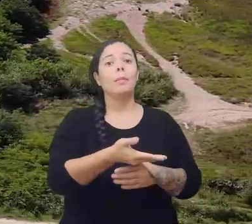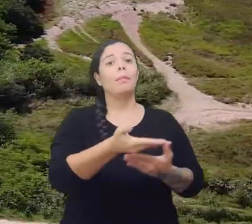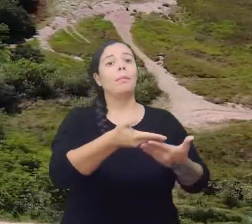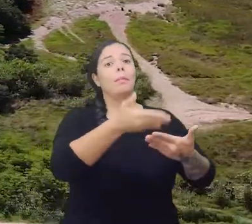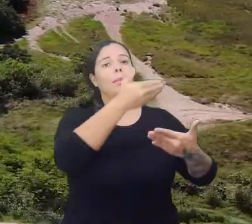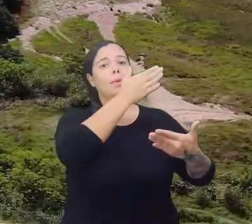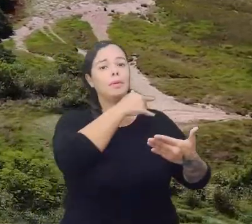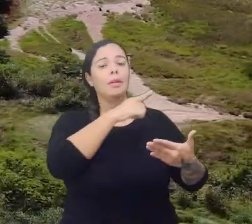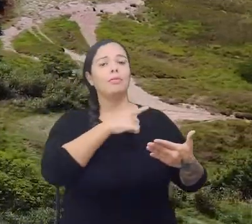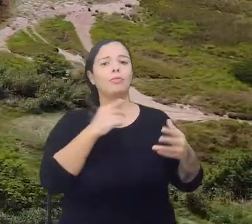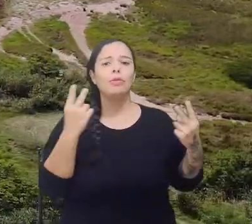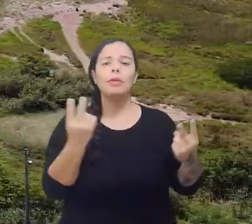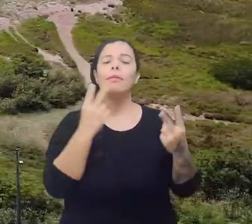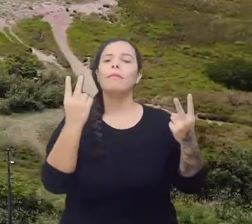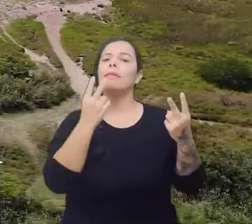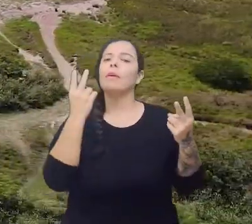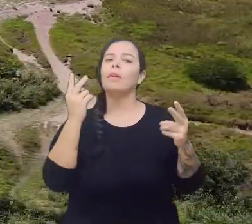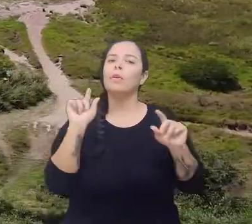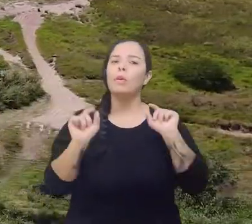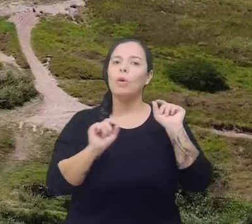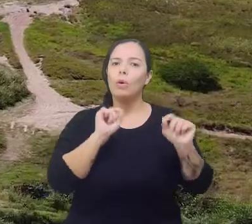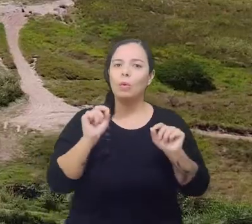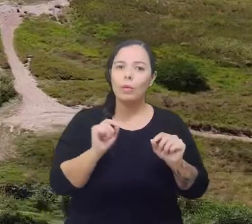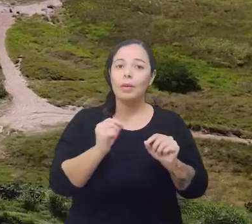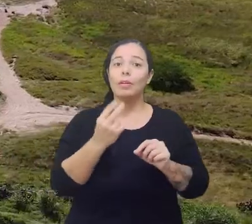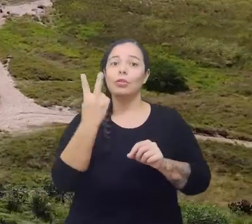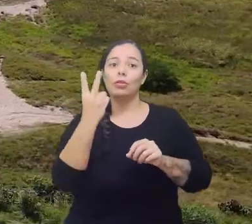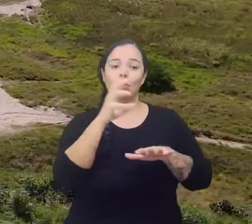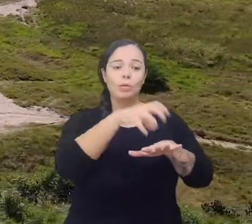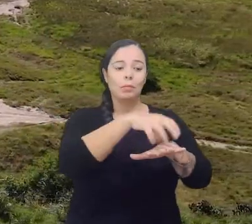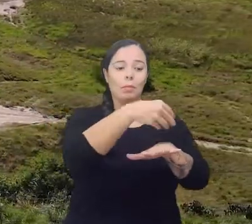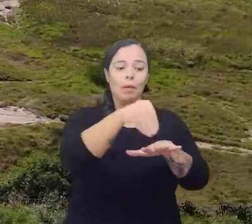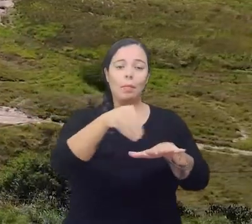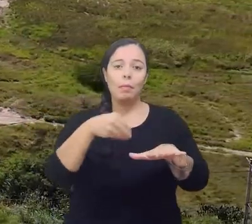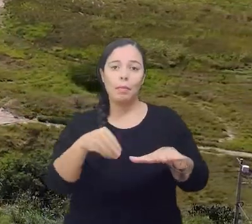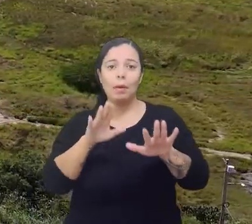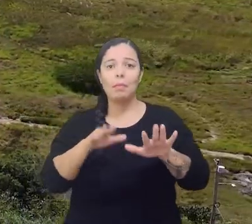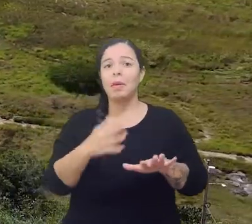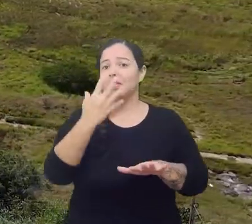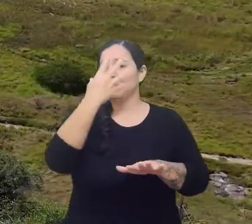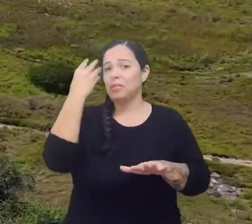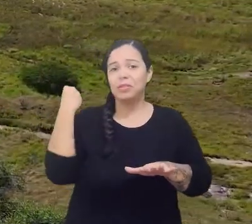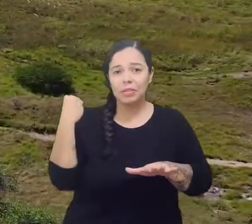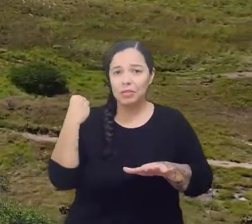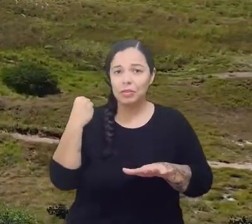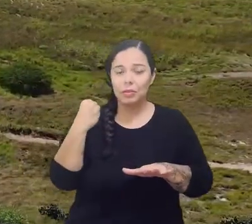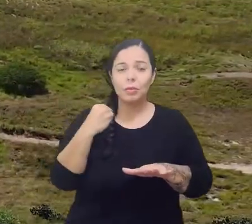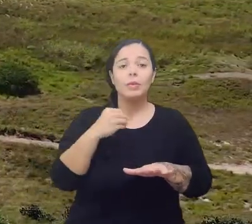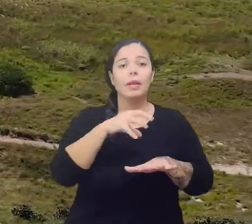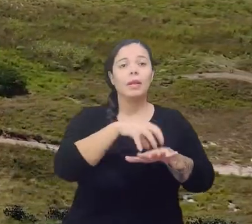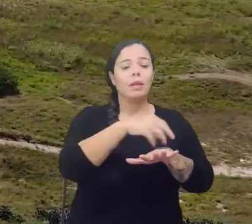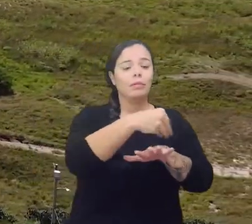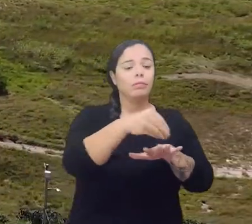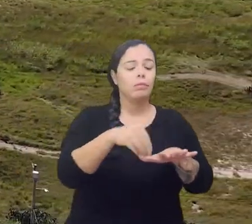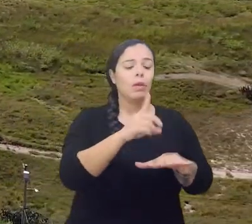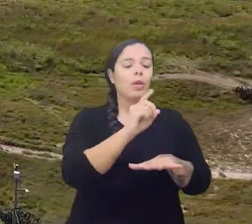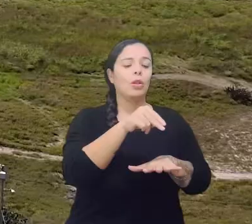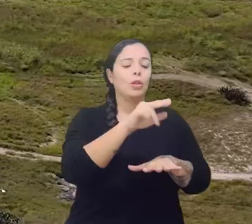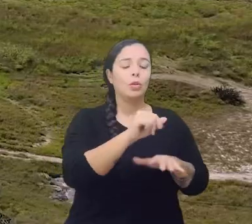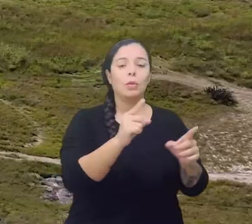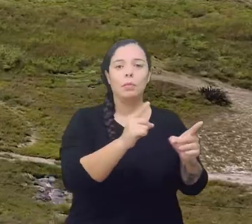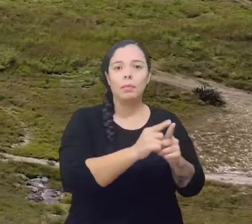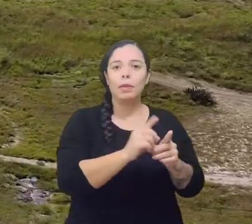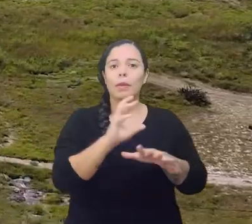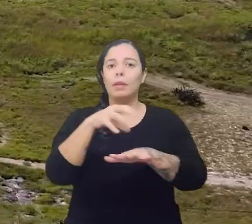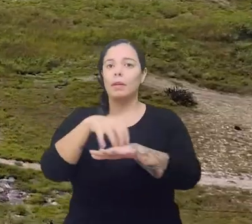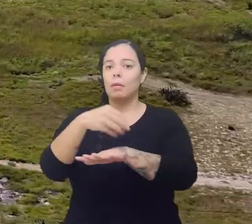2 sítios arqueológicos que estão esquecidos, estão praticamente esquecidos, que é o Duna Pequeno, né, e o Sambaqui e Camboinhas. E aí ele mesmo